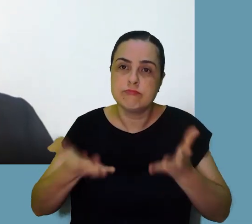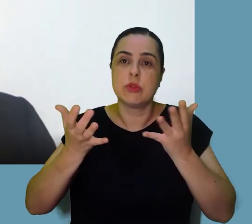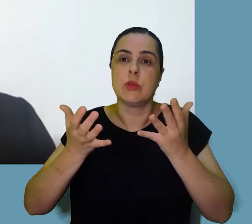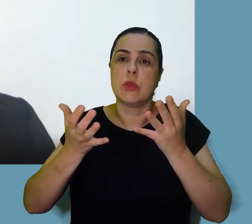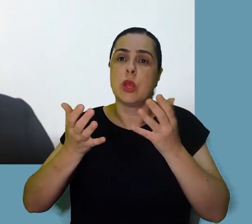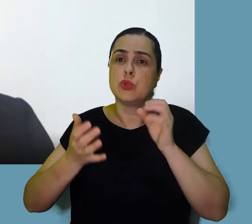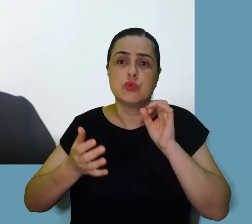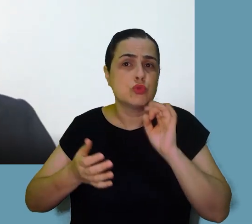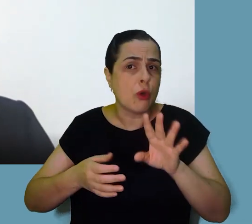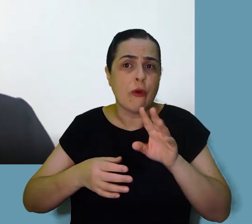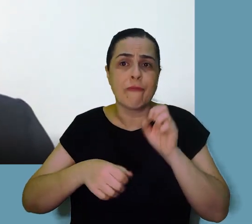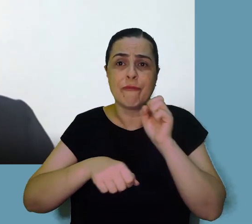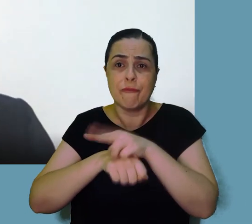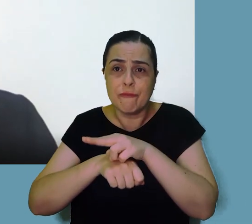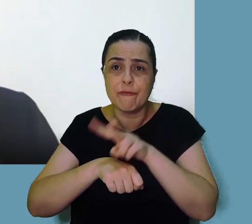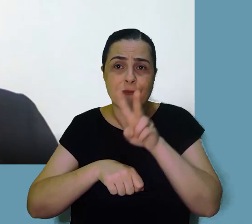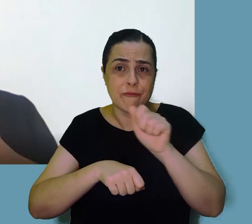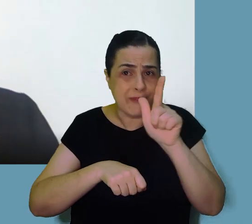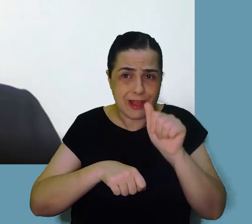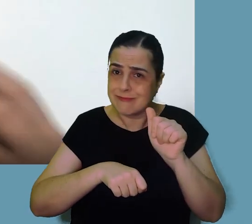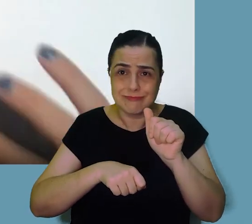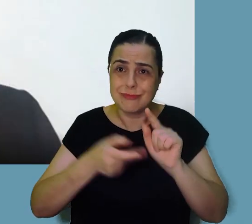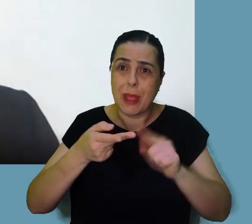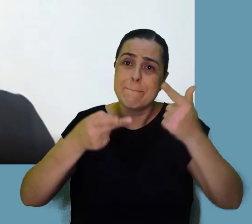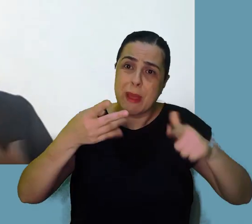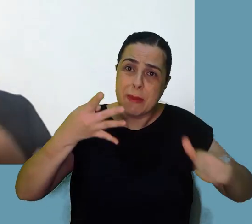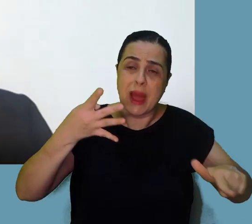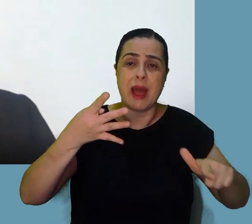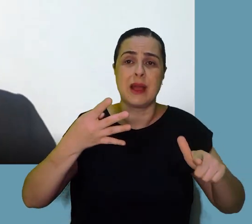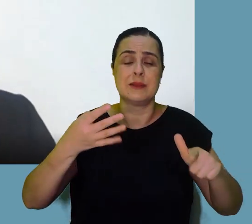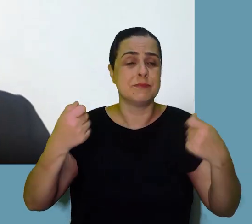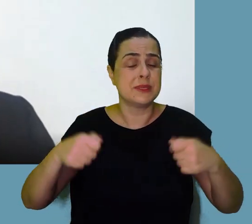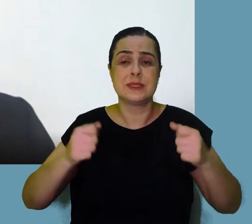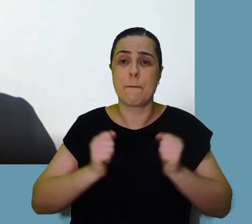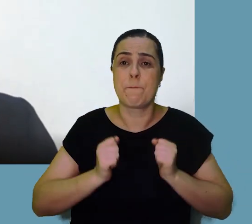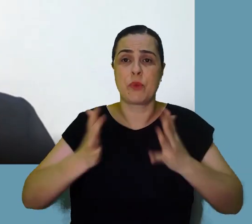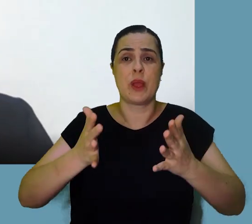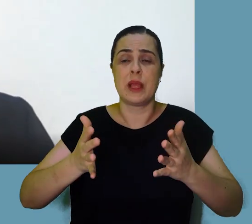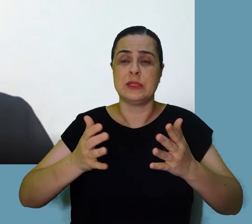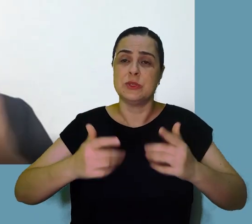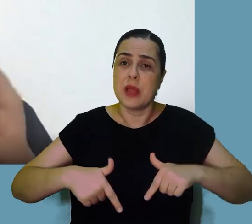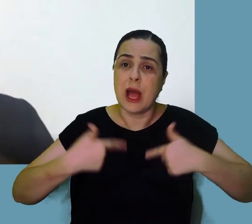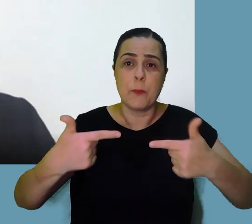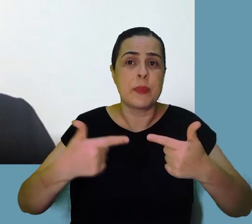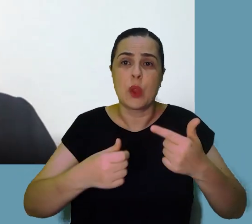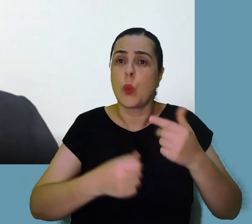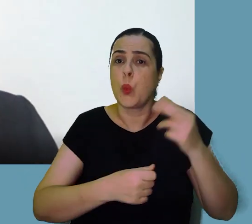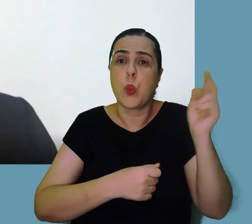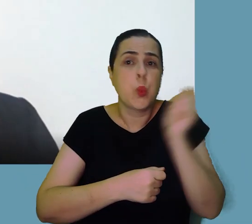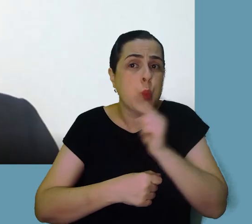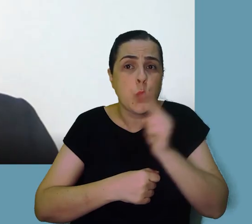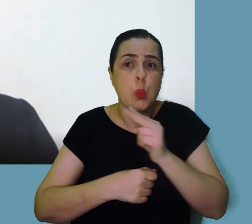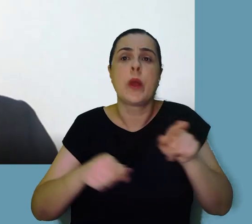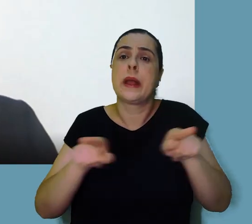outras ações que você vê urgentes? Porque quando a gente traz esse bate-papo, né, de empregabilidade de jovens, e alguns outros